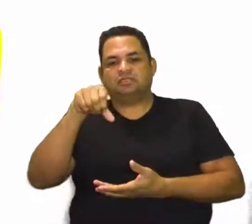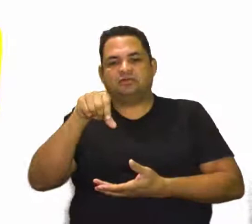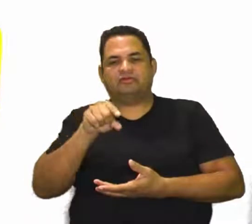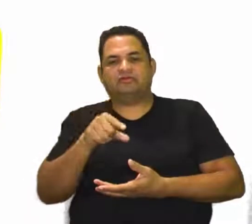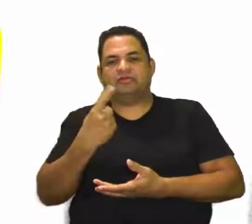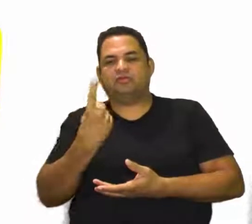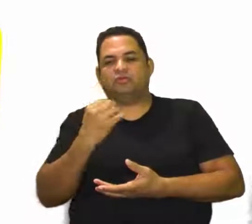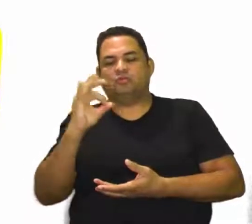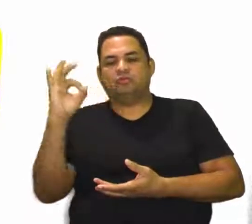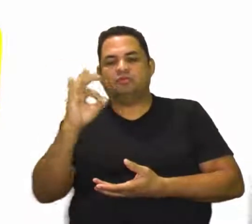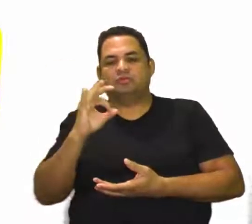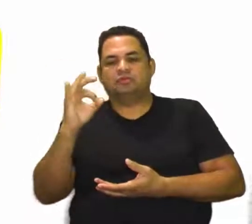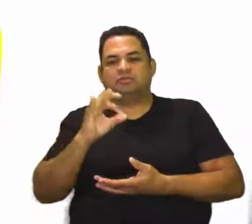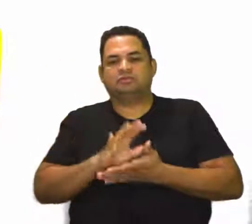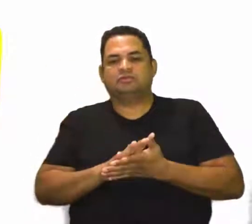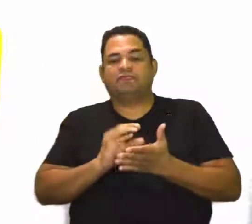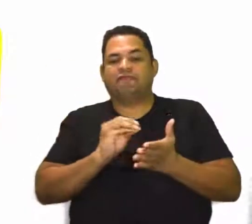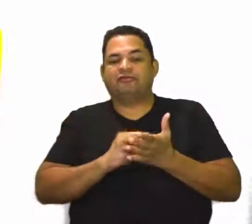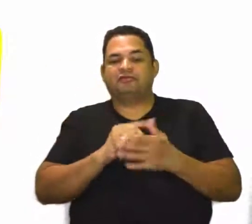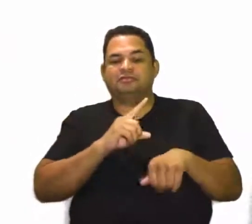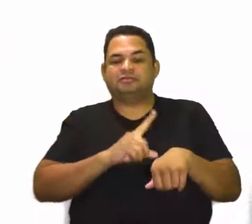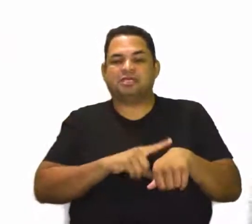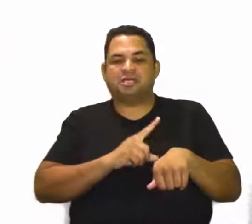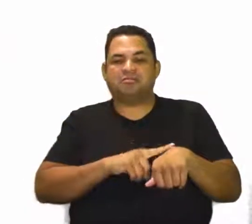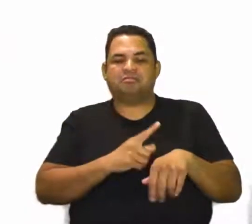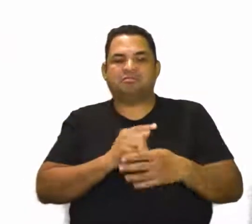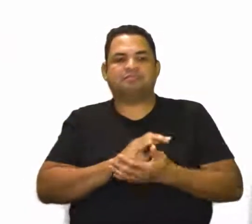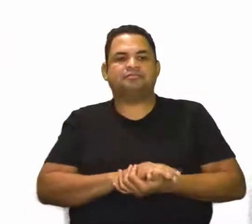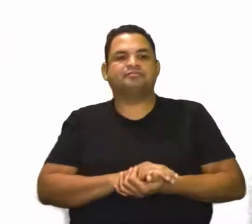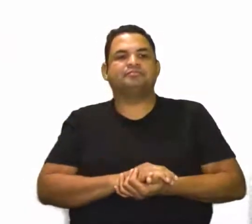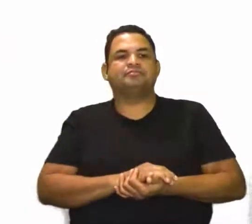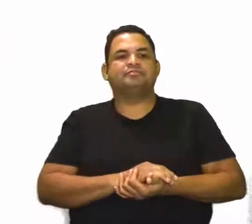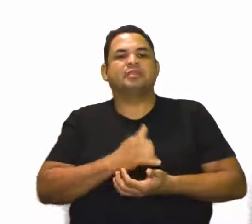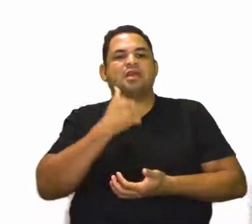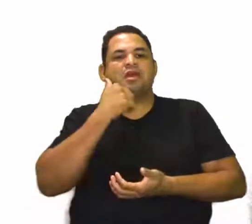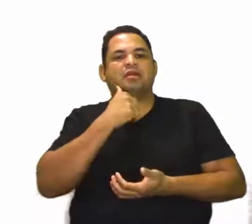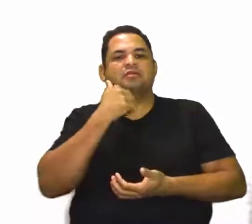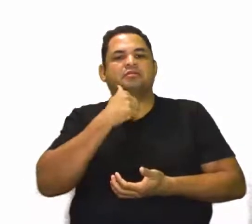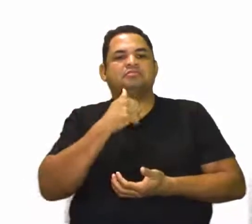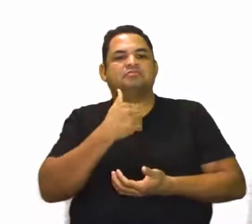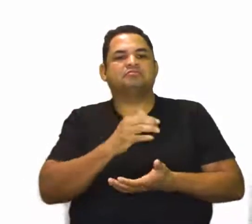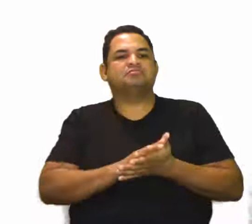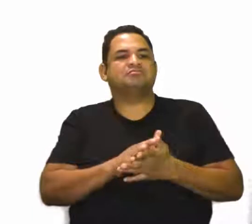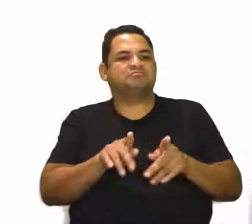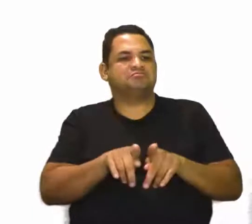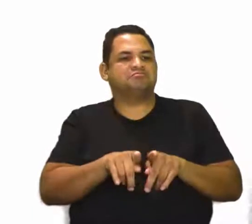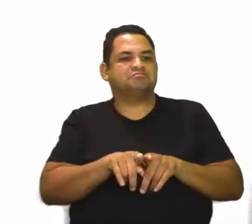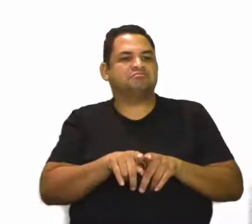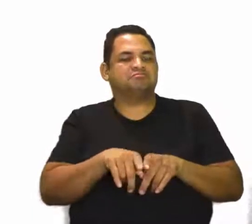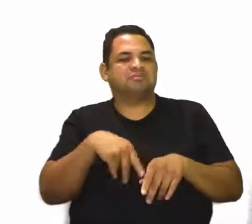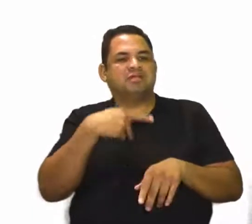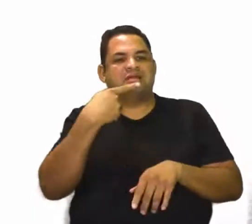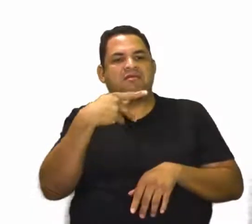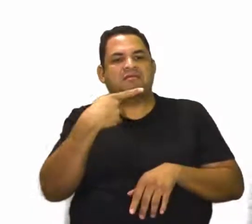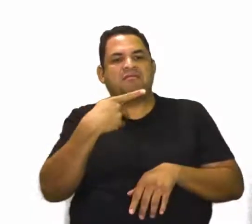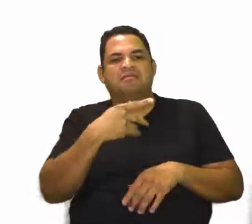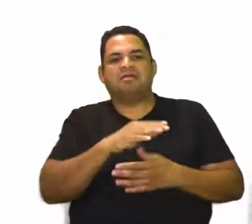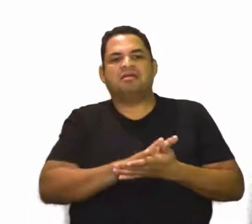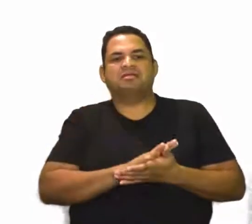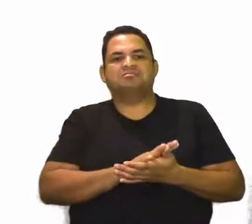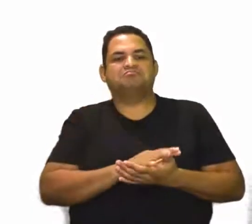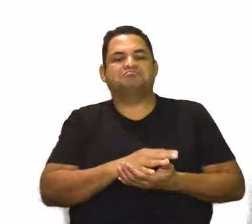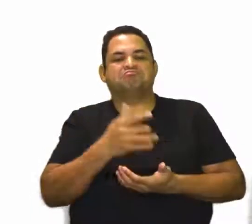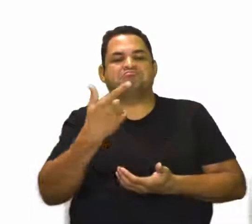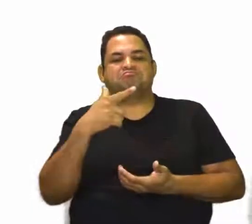59,1% aqui é o fator tempo. E nas mulheres, como que fica? Da mesma forma. Mulher também diz que o fator tempo,